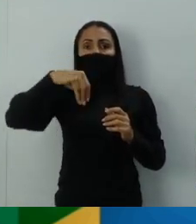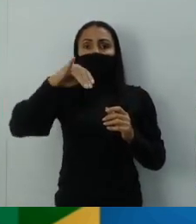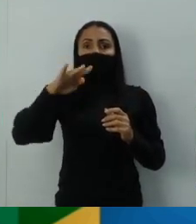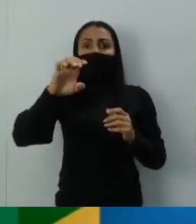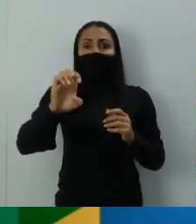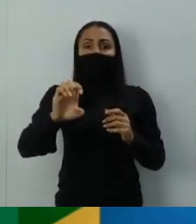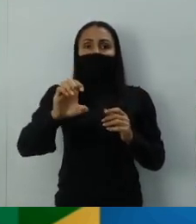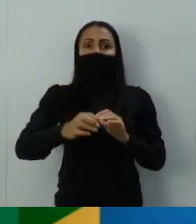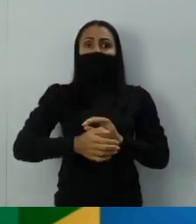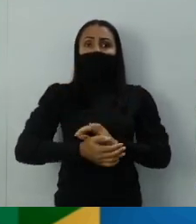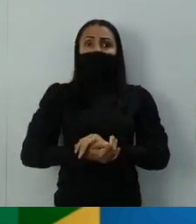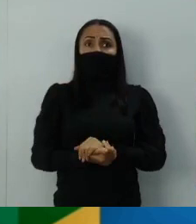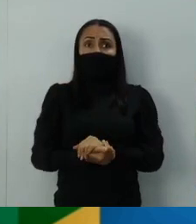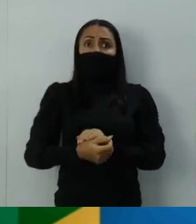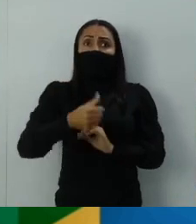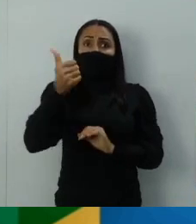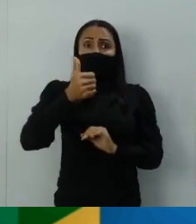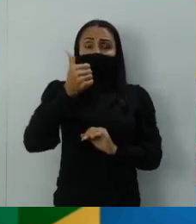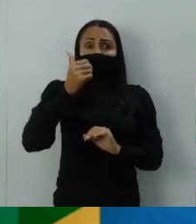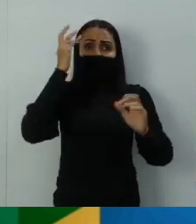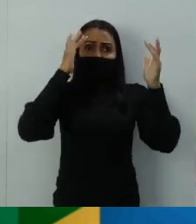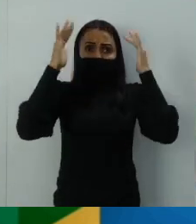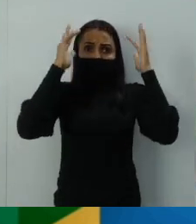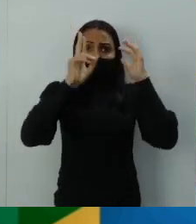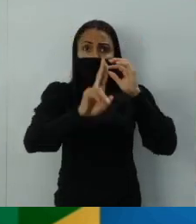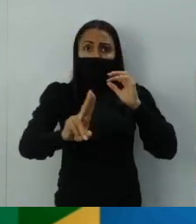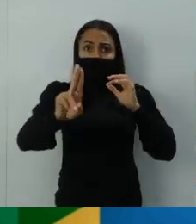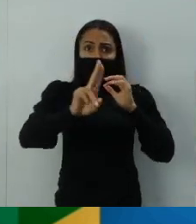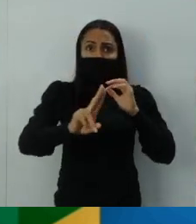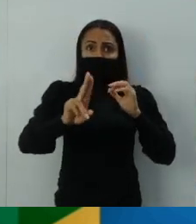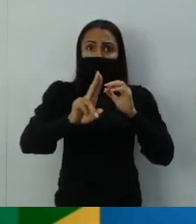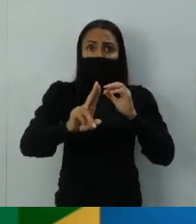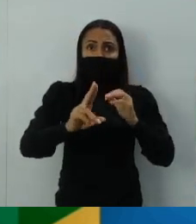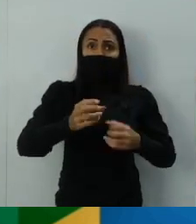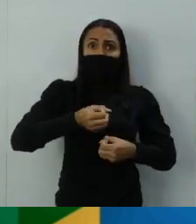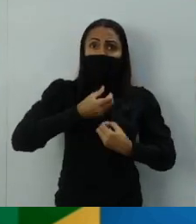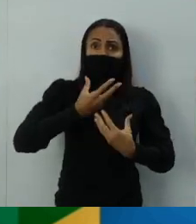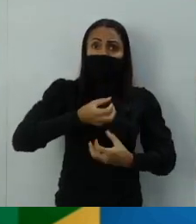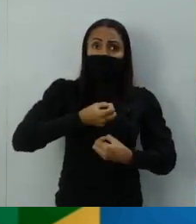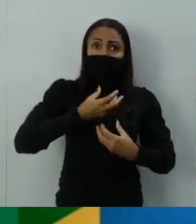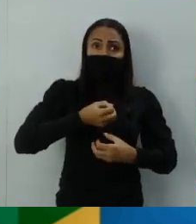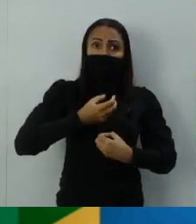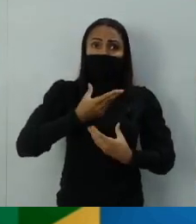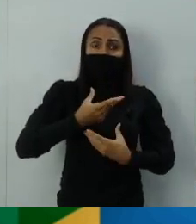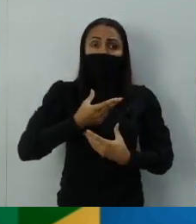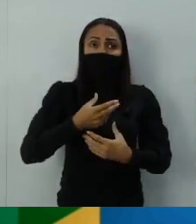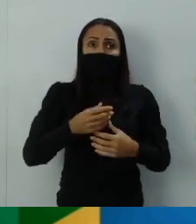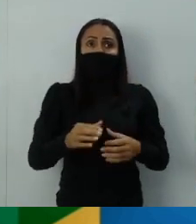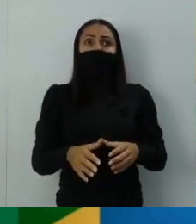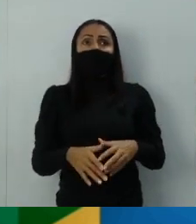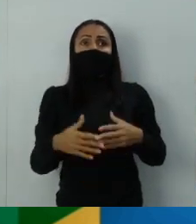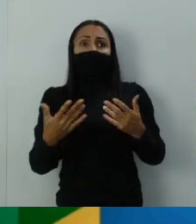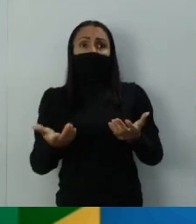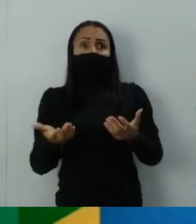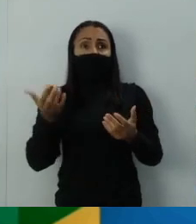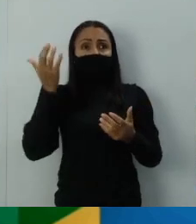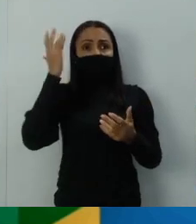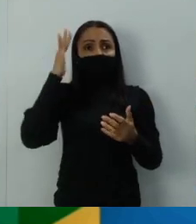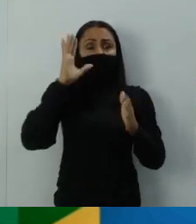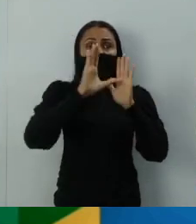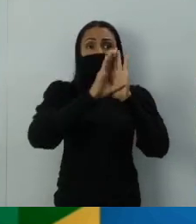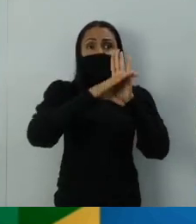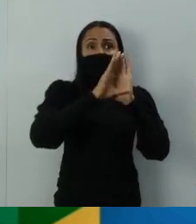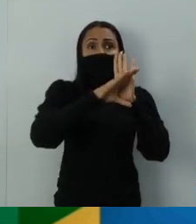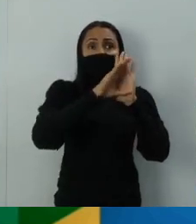certo? Foi o primeiro filósofo a utilizar essa expressão. Ela teria o seguinte: ideologia parte do conceito de ideia.